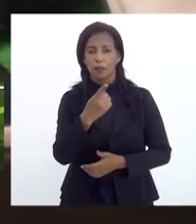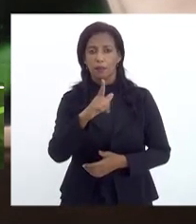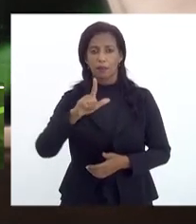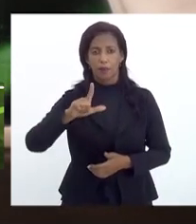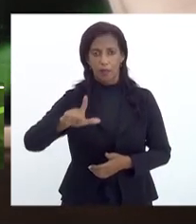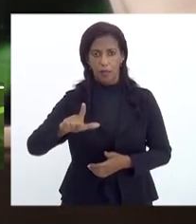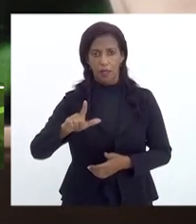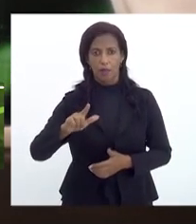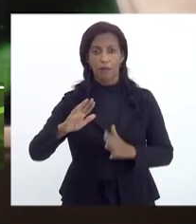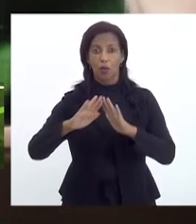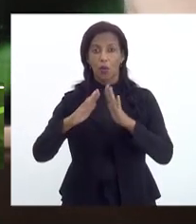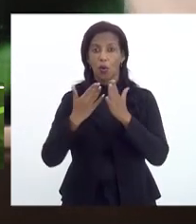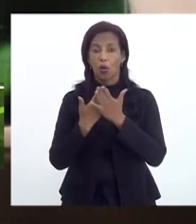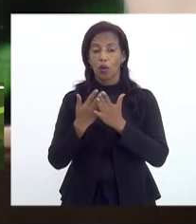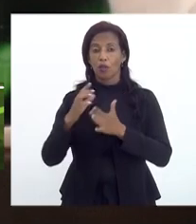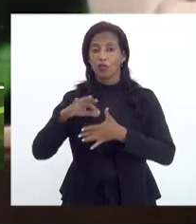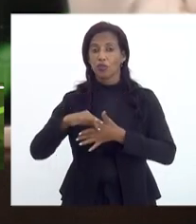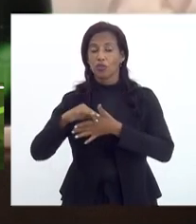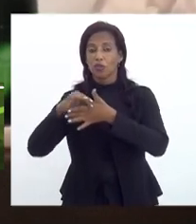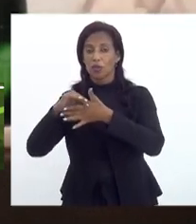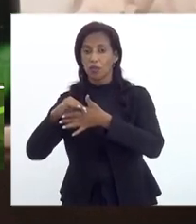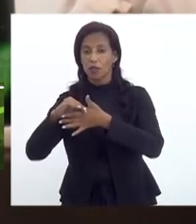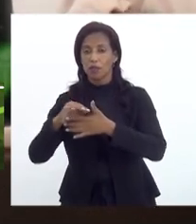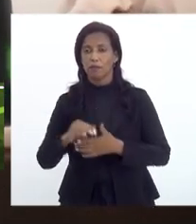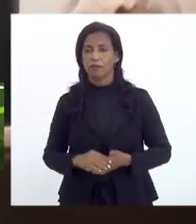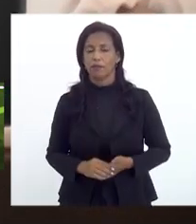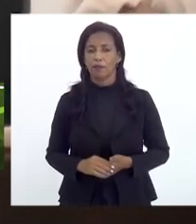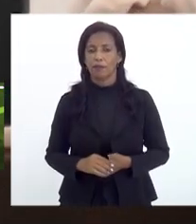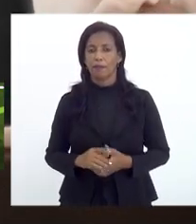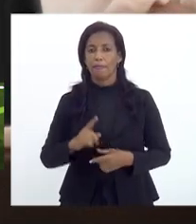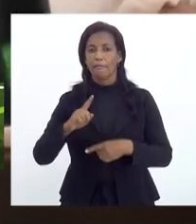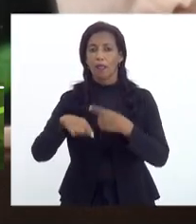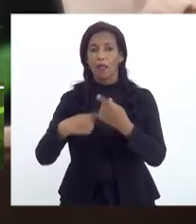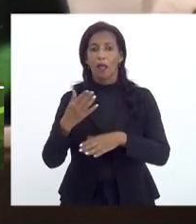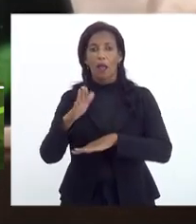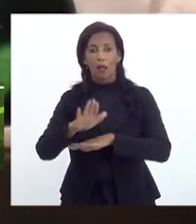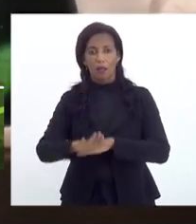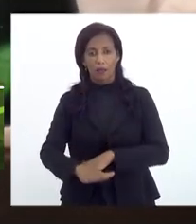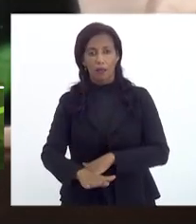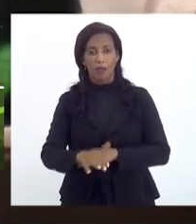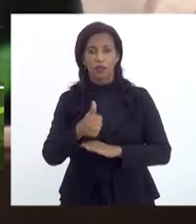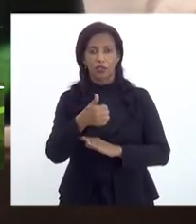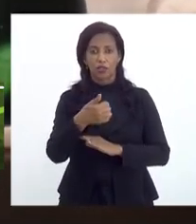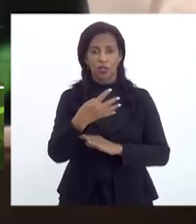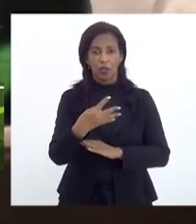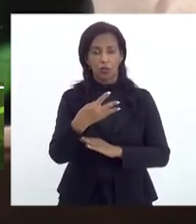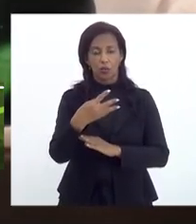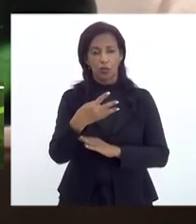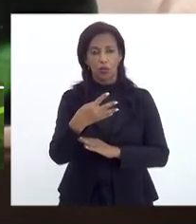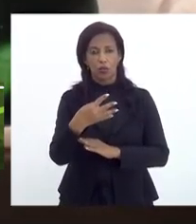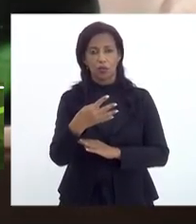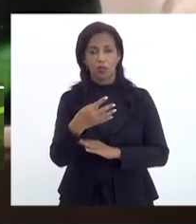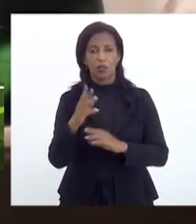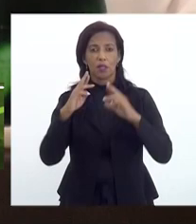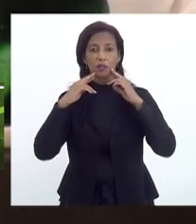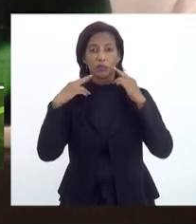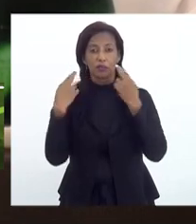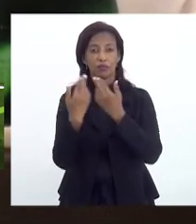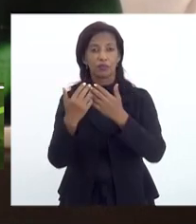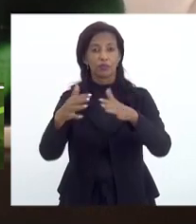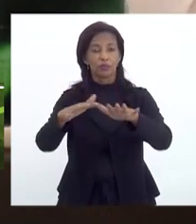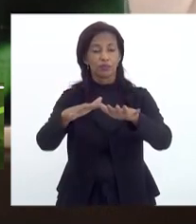É o colégio de líderes E vamos fazer A partir das 14 ou 14h30 É As audiências